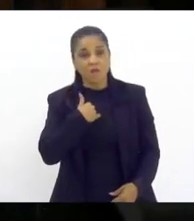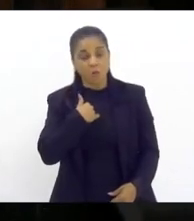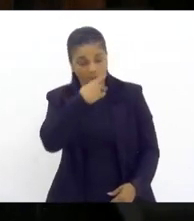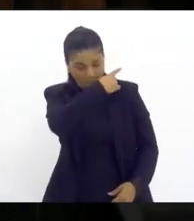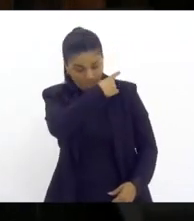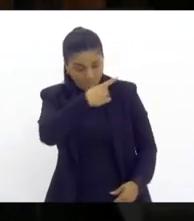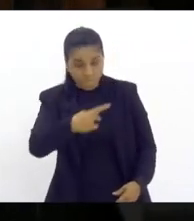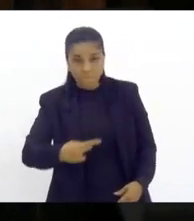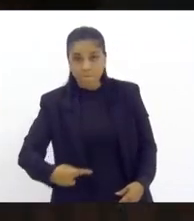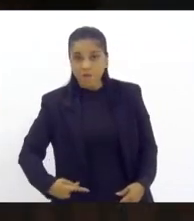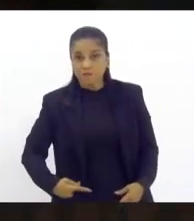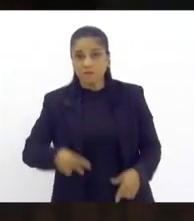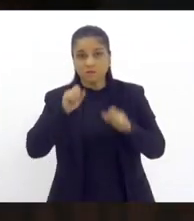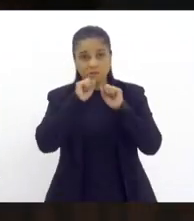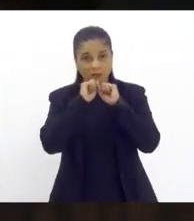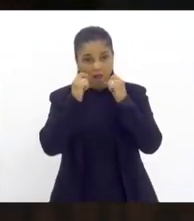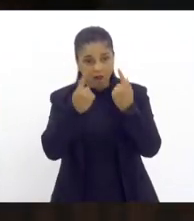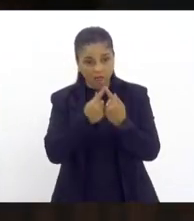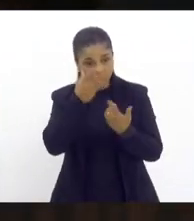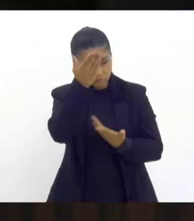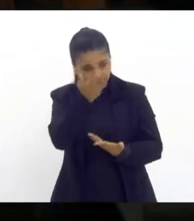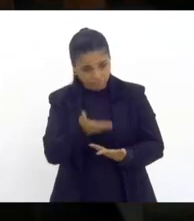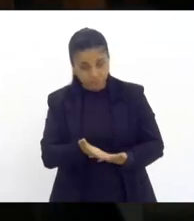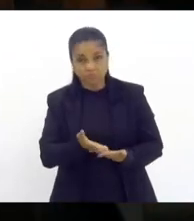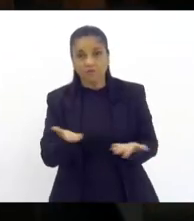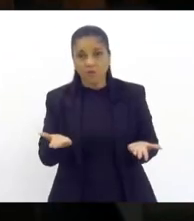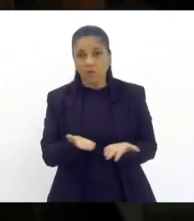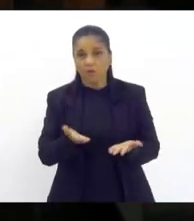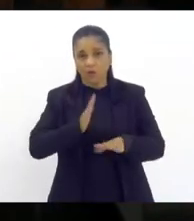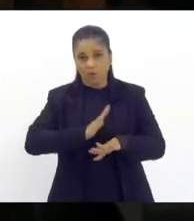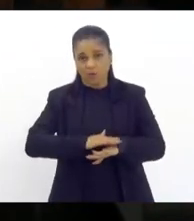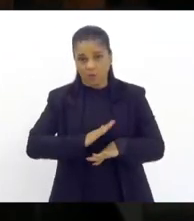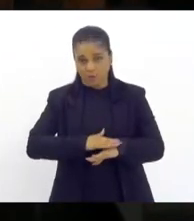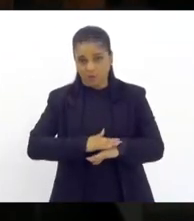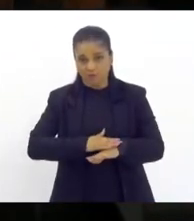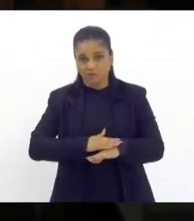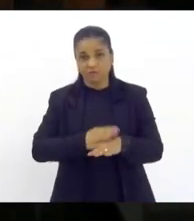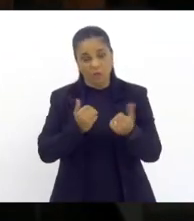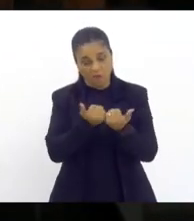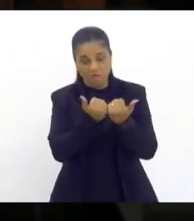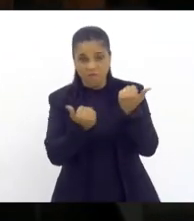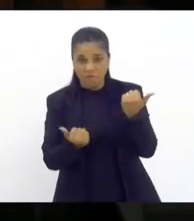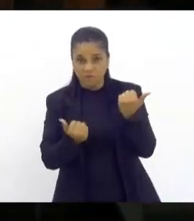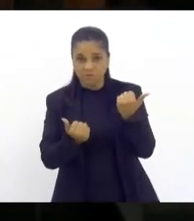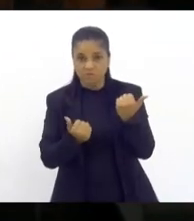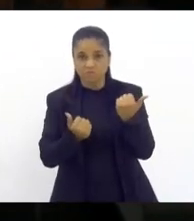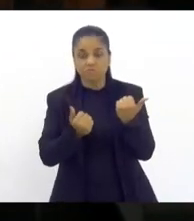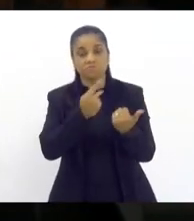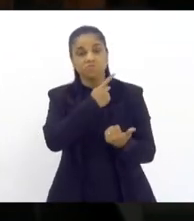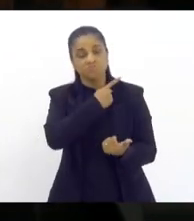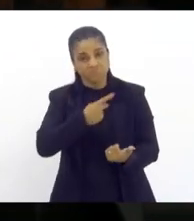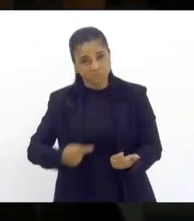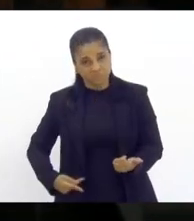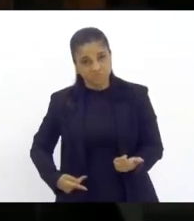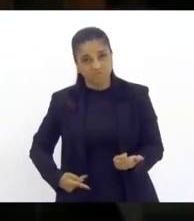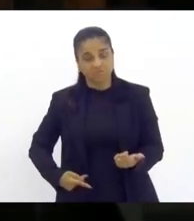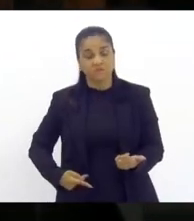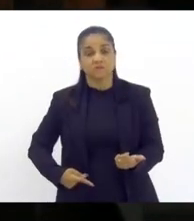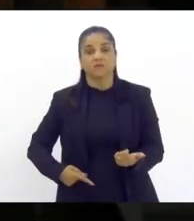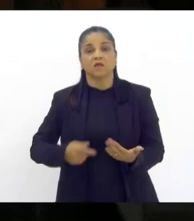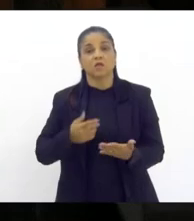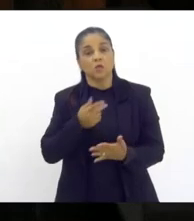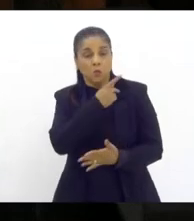da casa, que é a Vossa Excelência nesse momento. O senhor é vice-presidente, na ausência do presidente, é